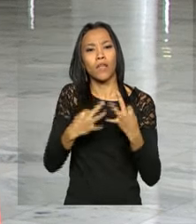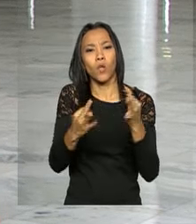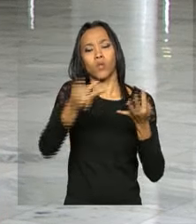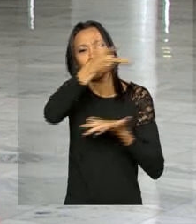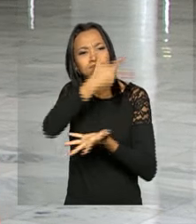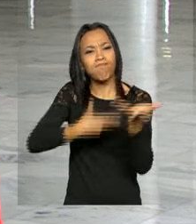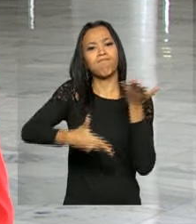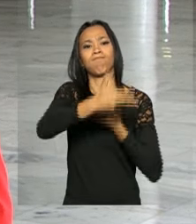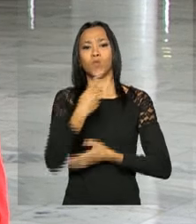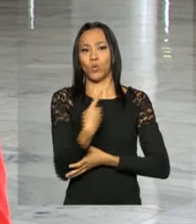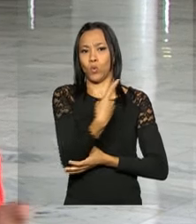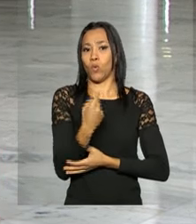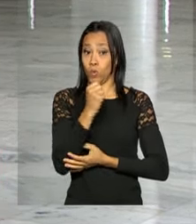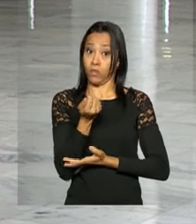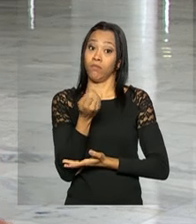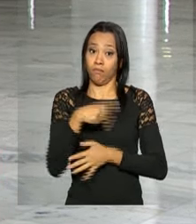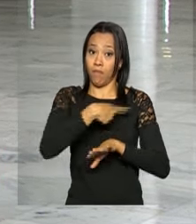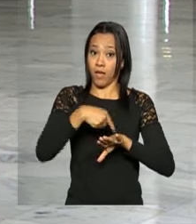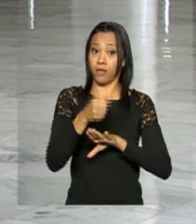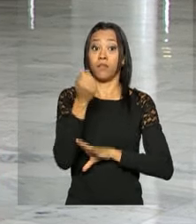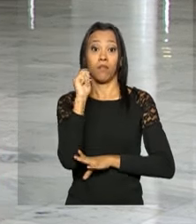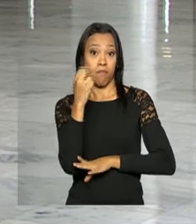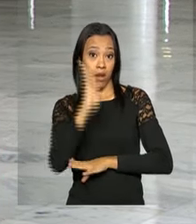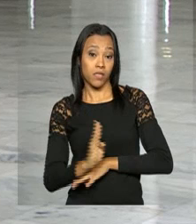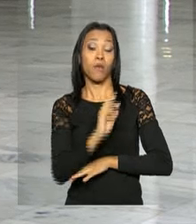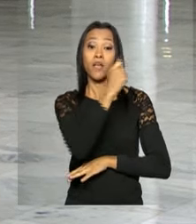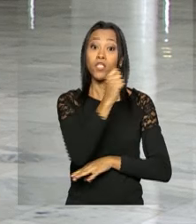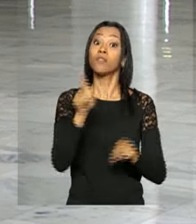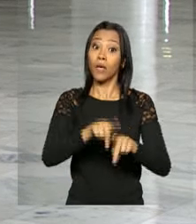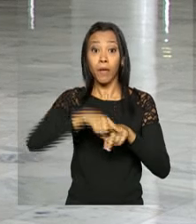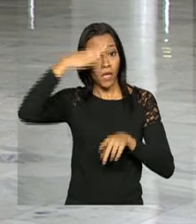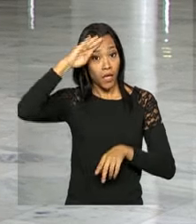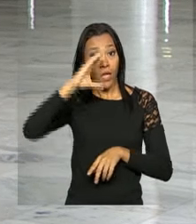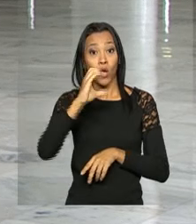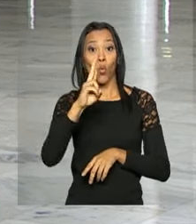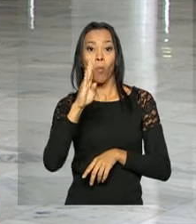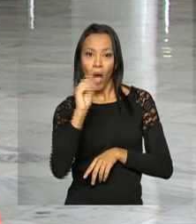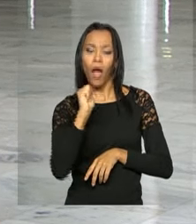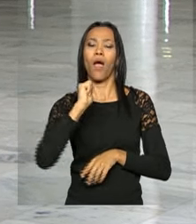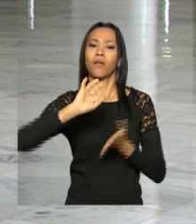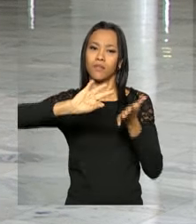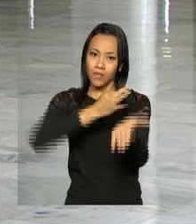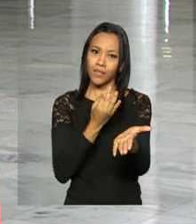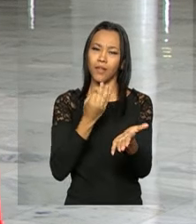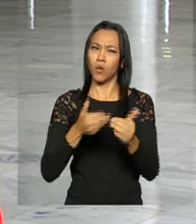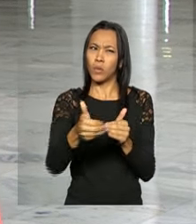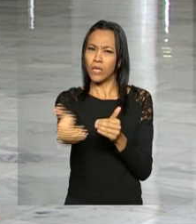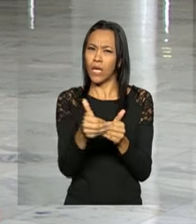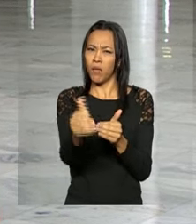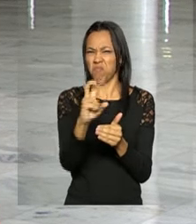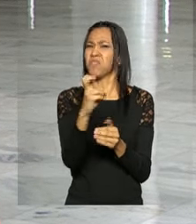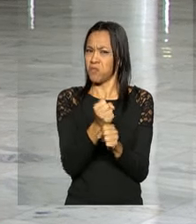setor entre os países. Além de Brasil e Argentina, Cuba também assina esse acordo que deve ter a duração de 5 anos, mas